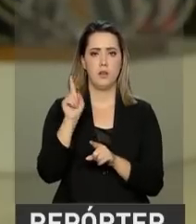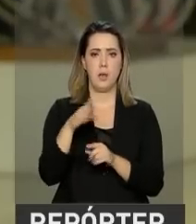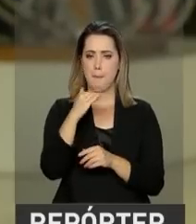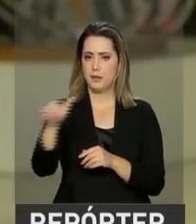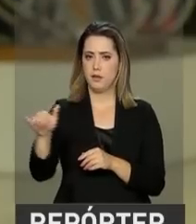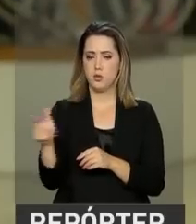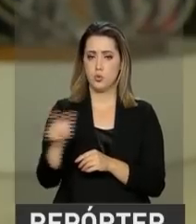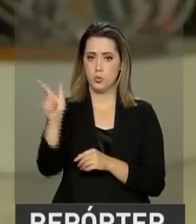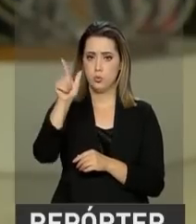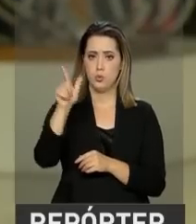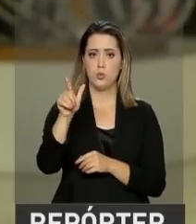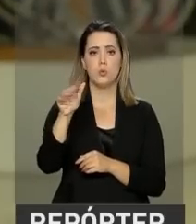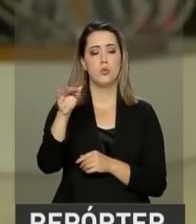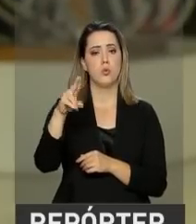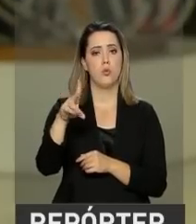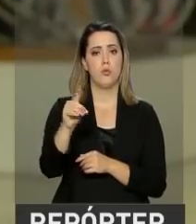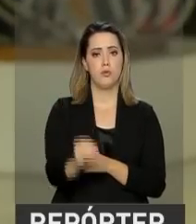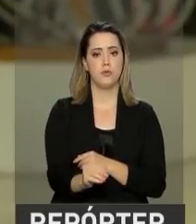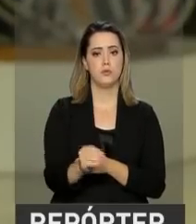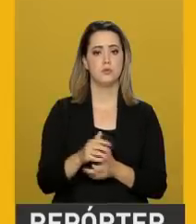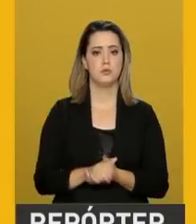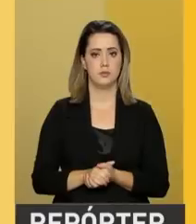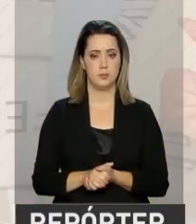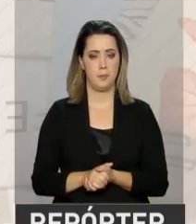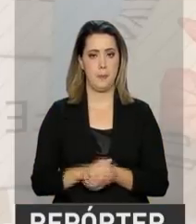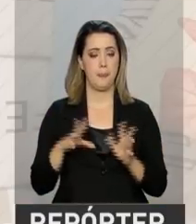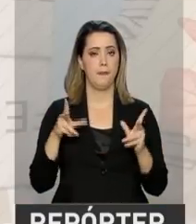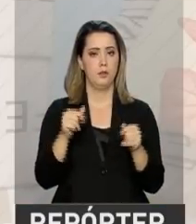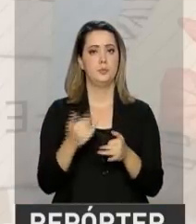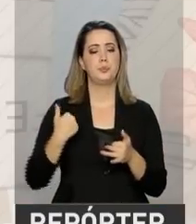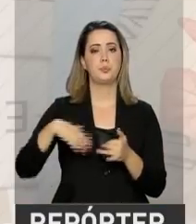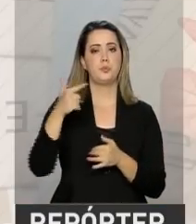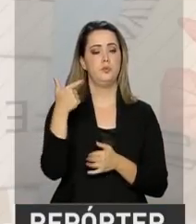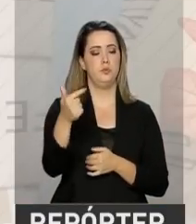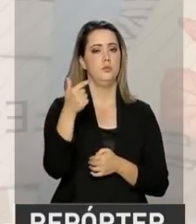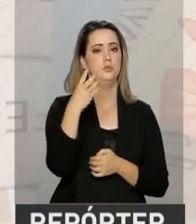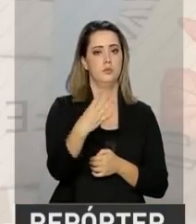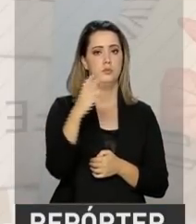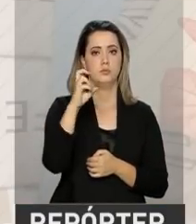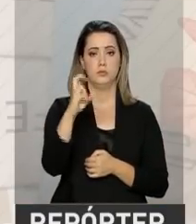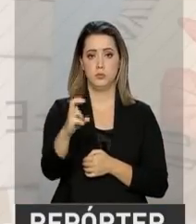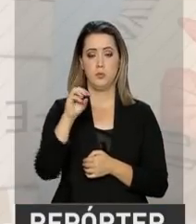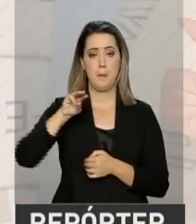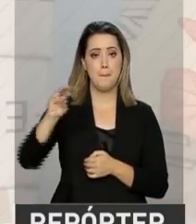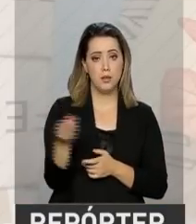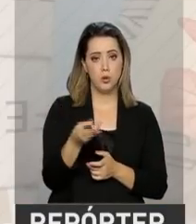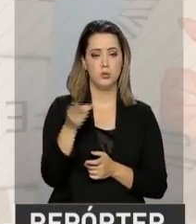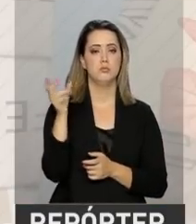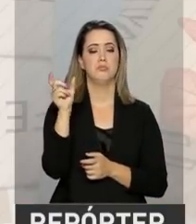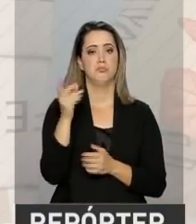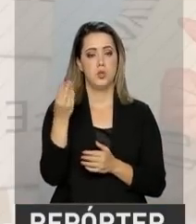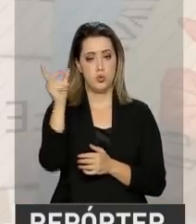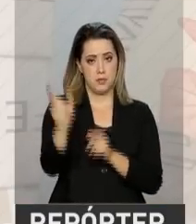a metade do lucro do fundo em 2016 ao todo mais de 245 milhões de contas vão receber